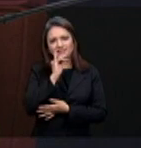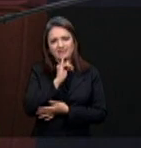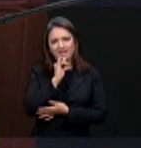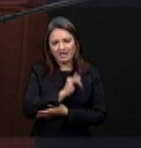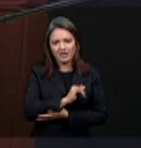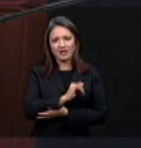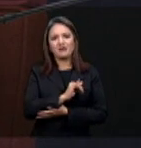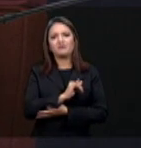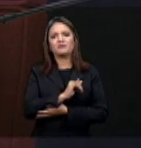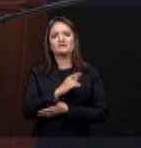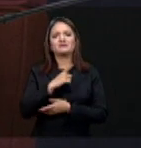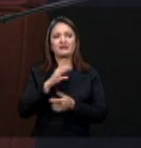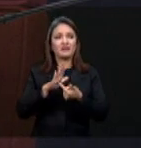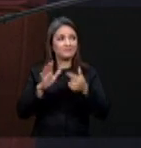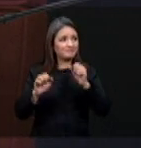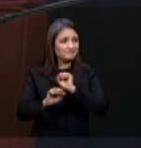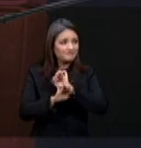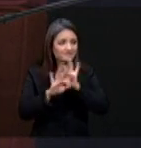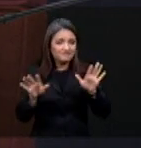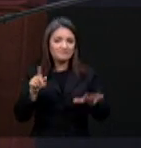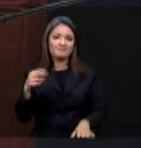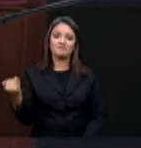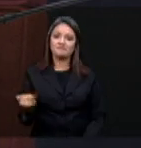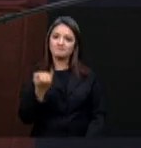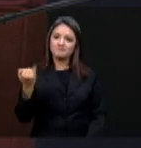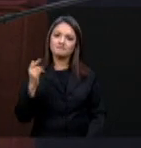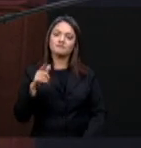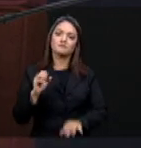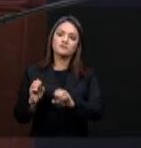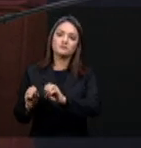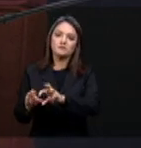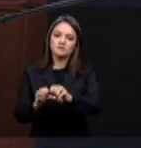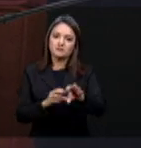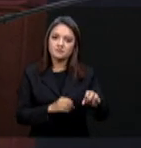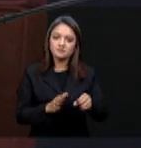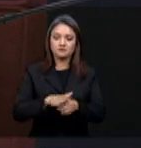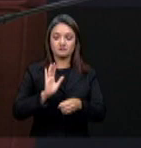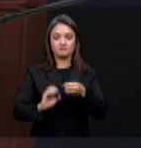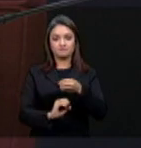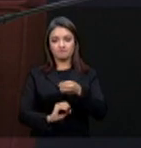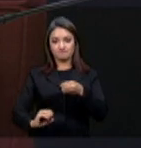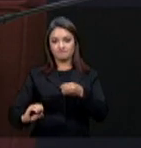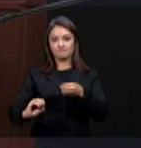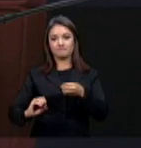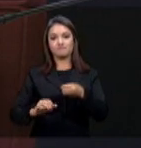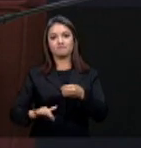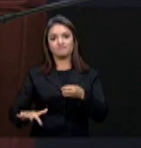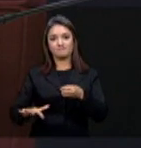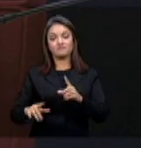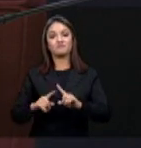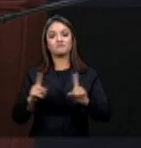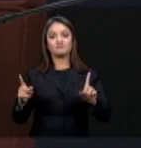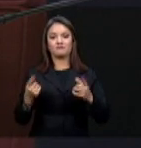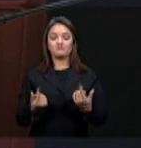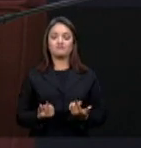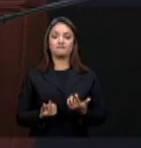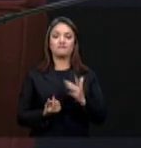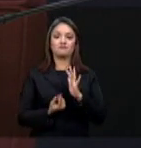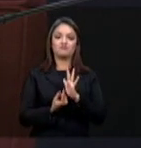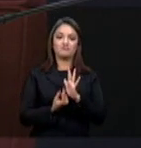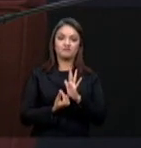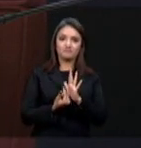sem muita evidência muito importante estão da educação e do saneamento mas eu queria resumir dizendo que a economia em